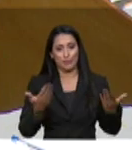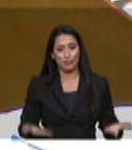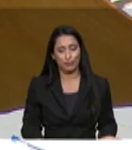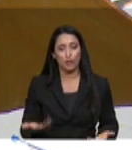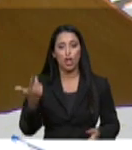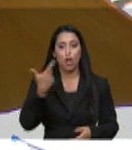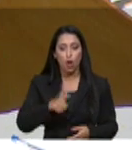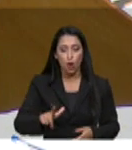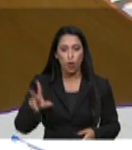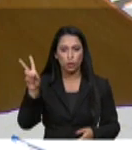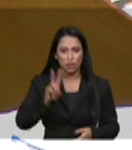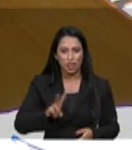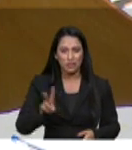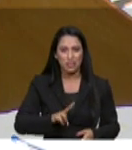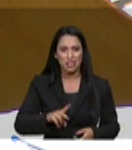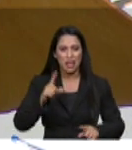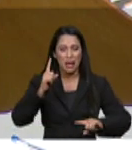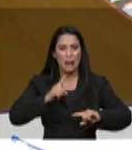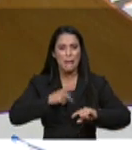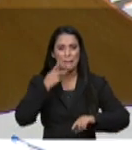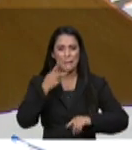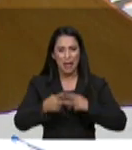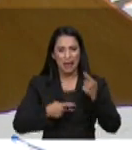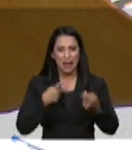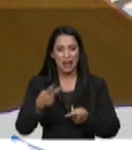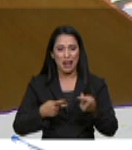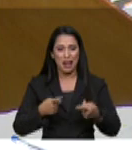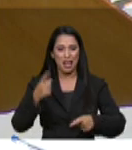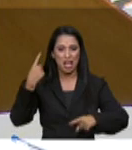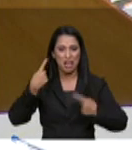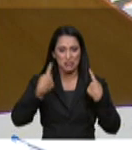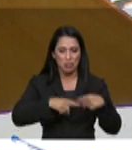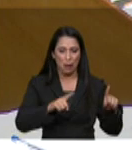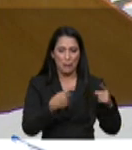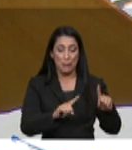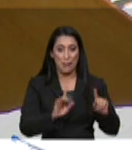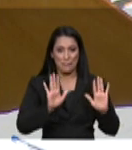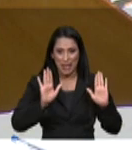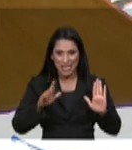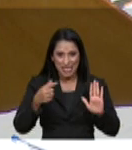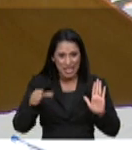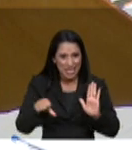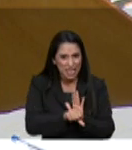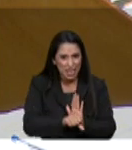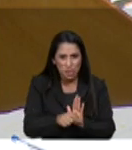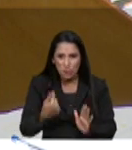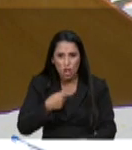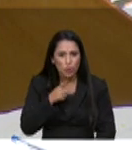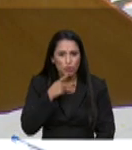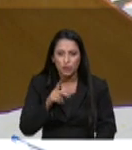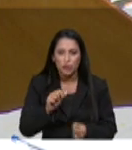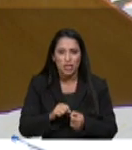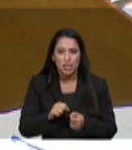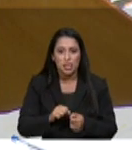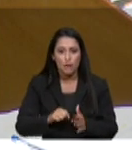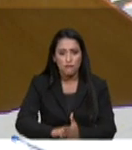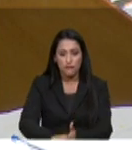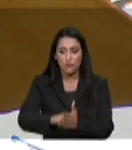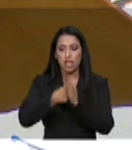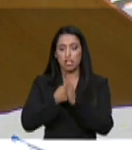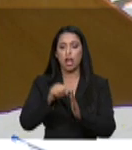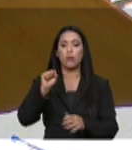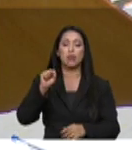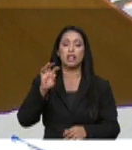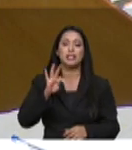opinião ou palavras chulas edição rosas mas não crime contra a segurança nacional não está instigar qualquer pessoa fechar o